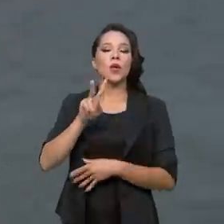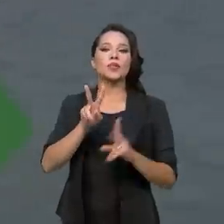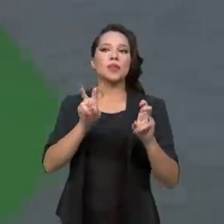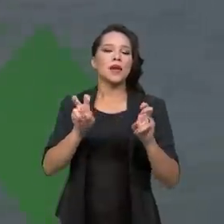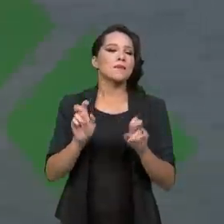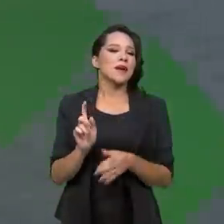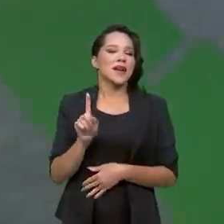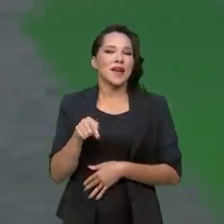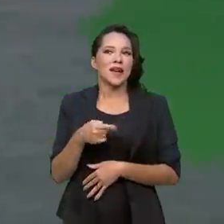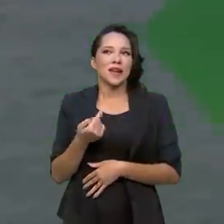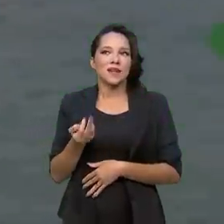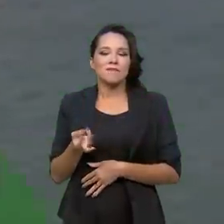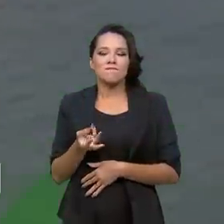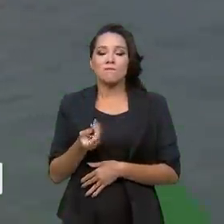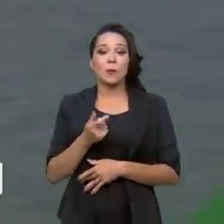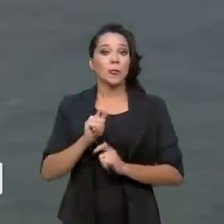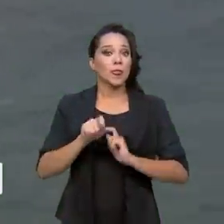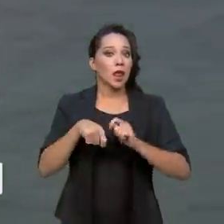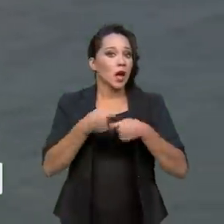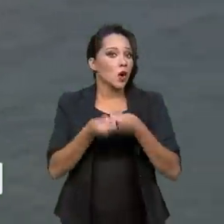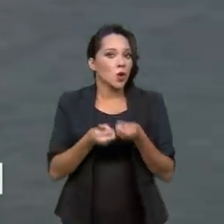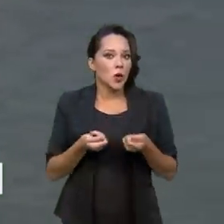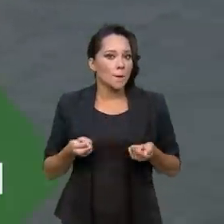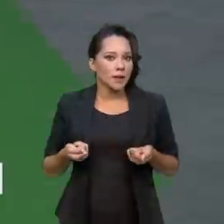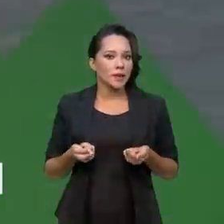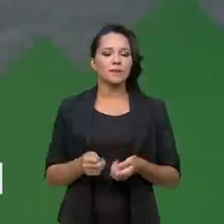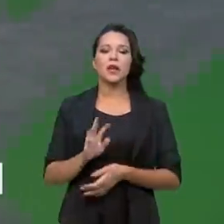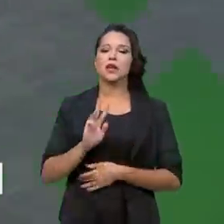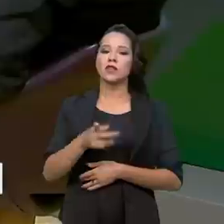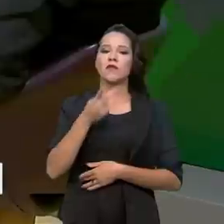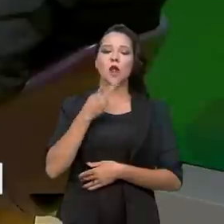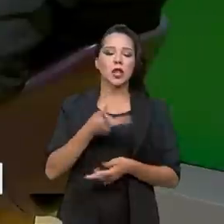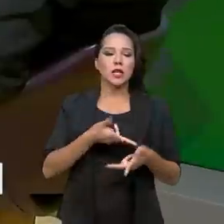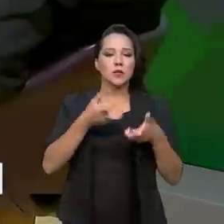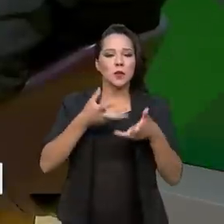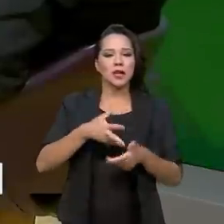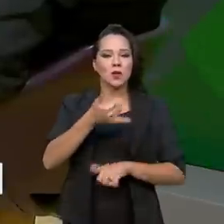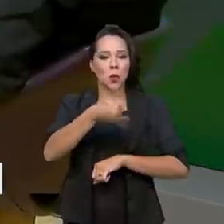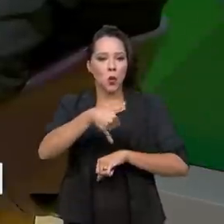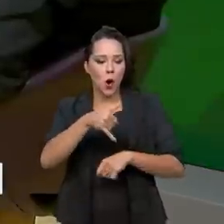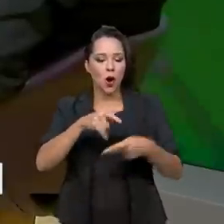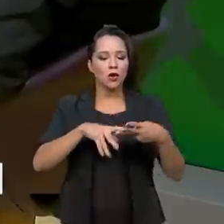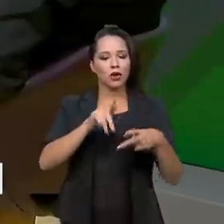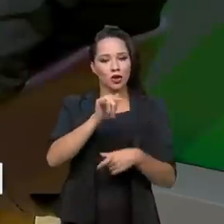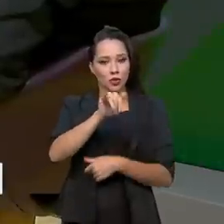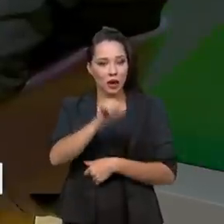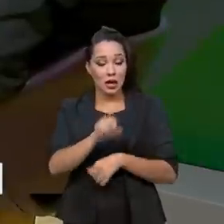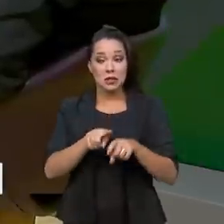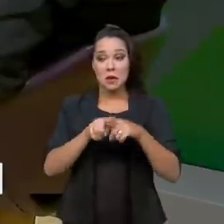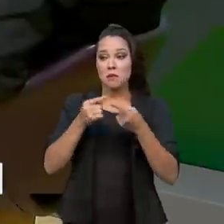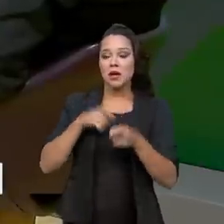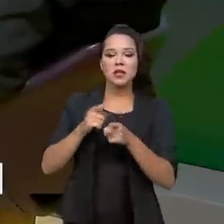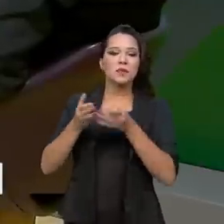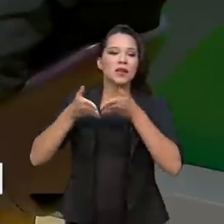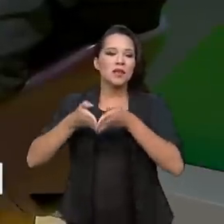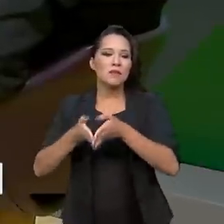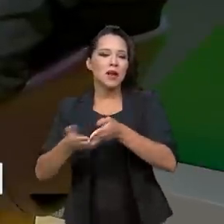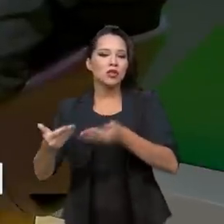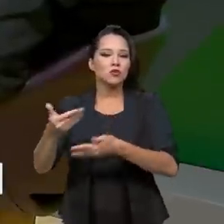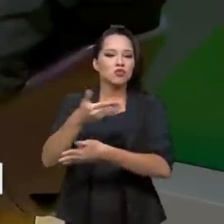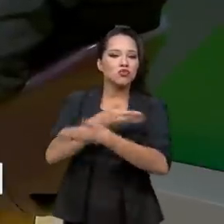questão da economia. Tá? Já se falou da exploração do óleo e gás, mas também existe o tráfego marítimo.